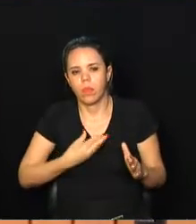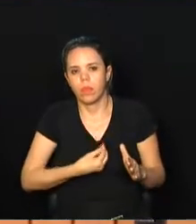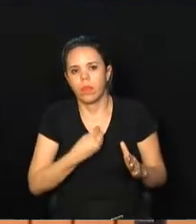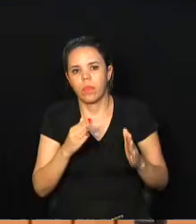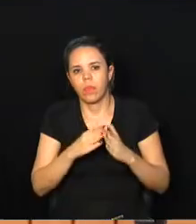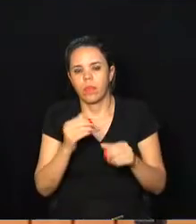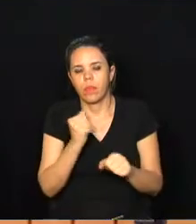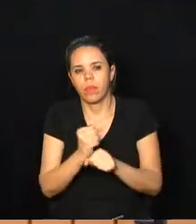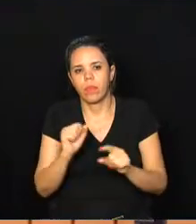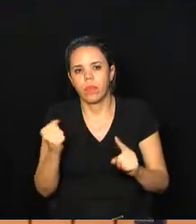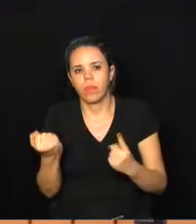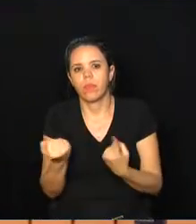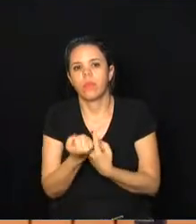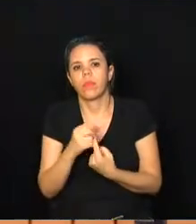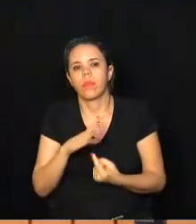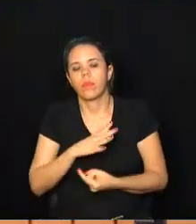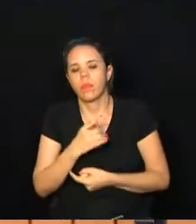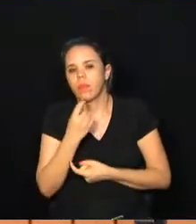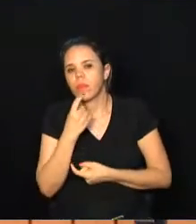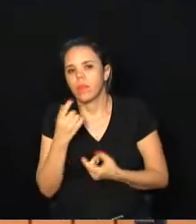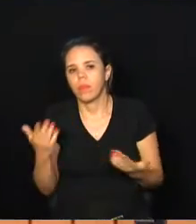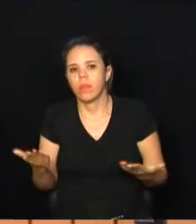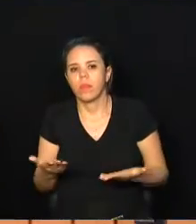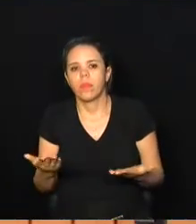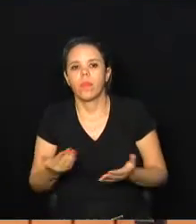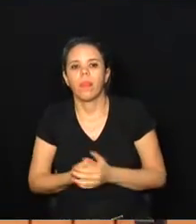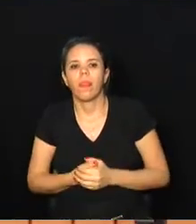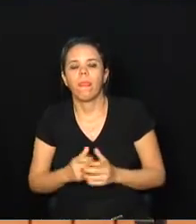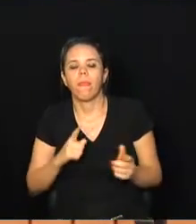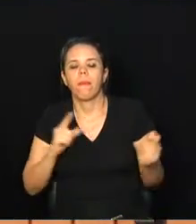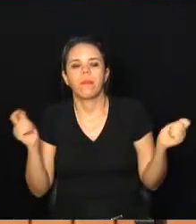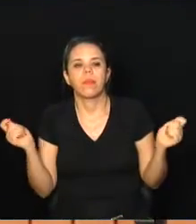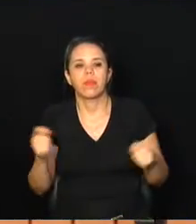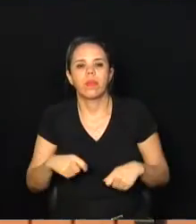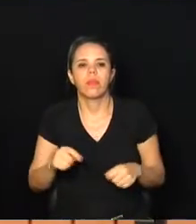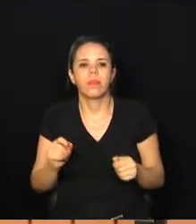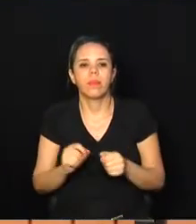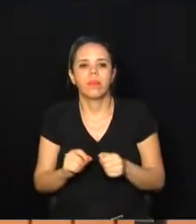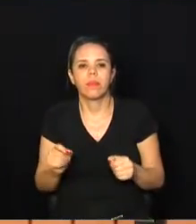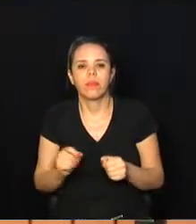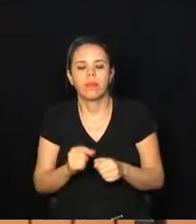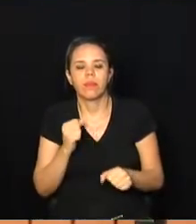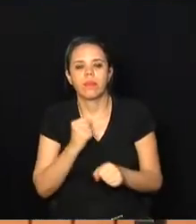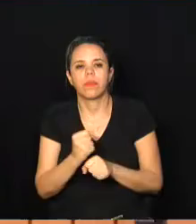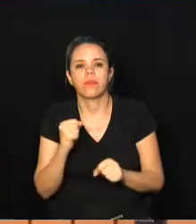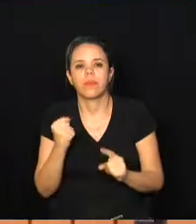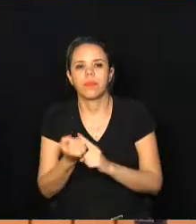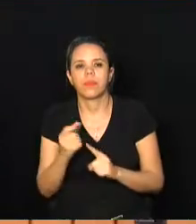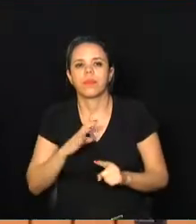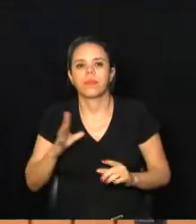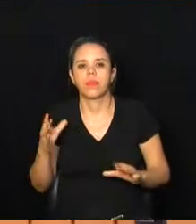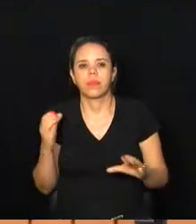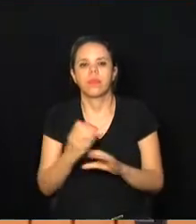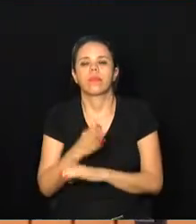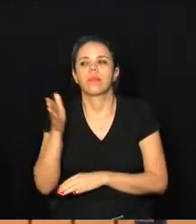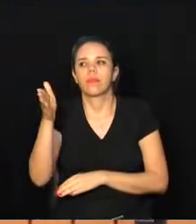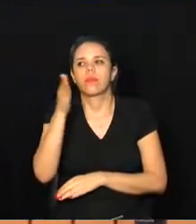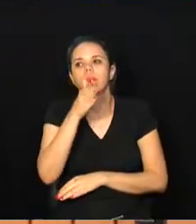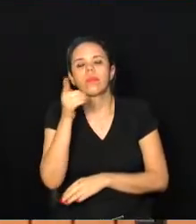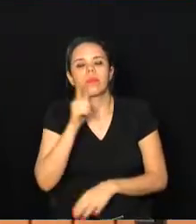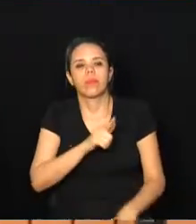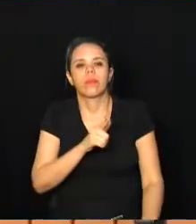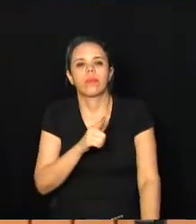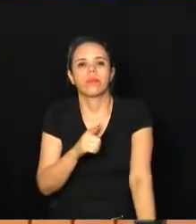obras sociais, onde a cidade de Campinas hoje tem a possibilidade de fazer obras sociais na cidade inteira, que foi uma